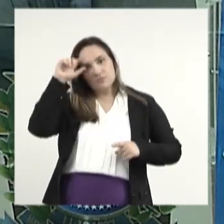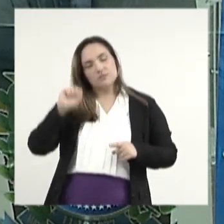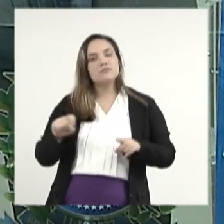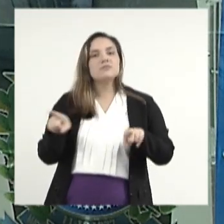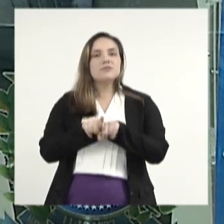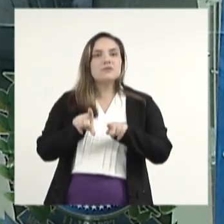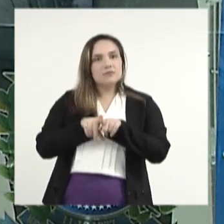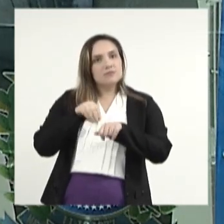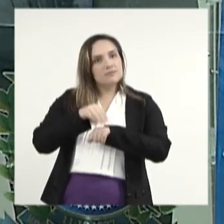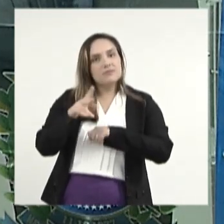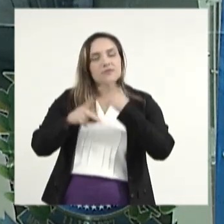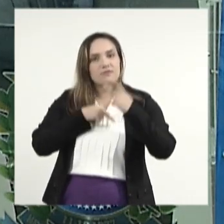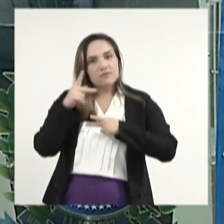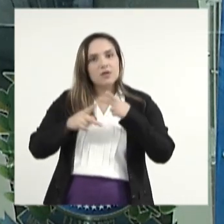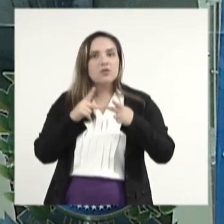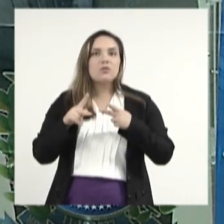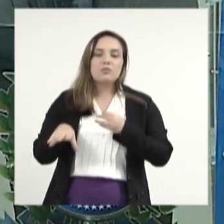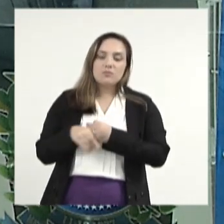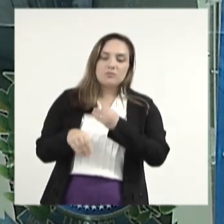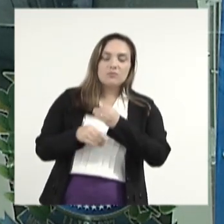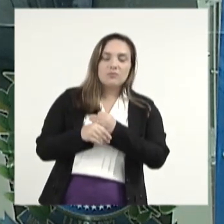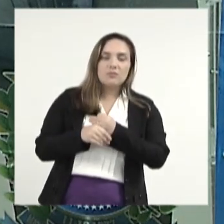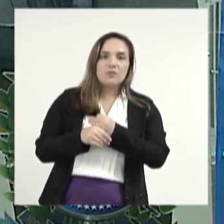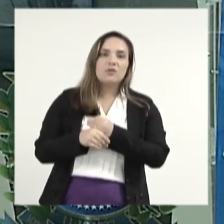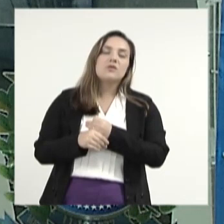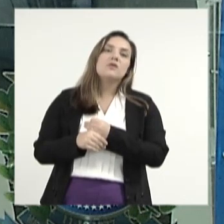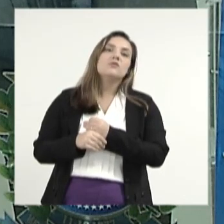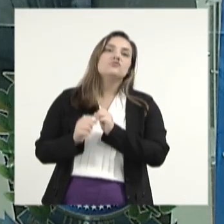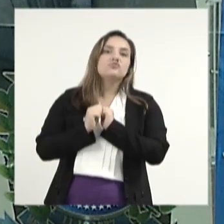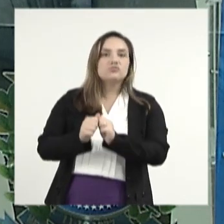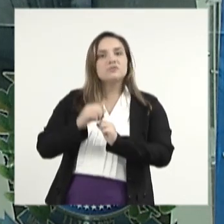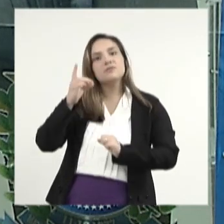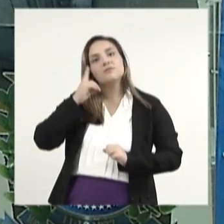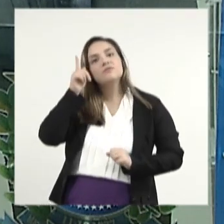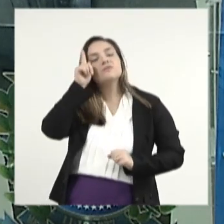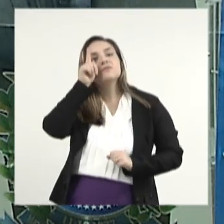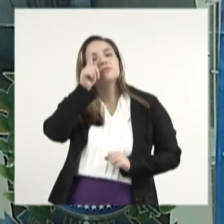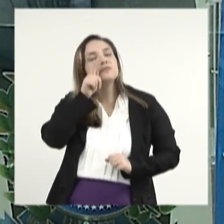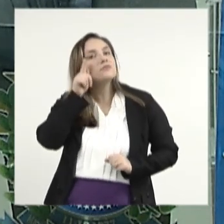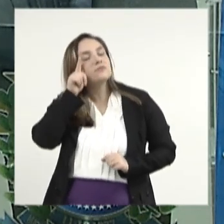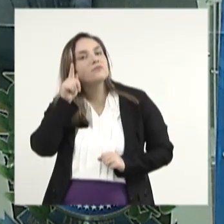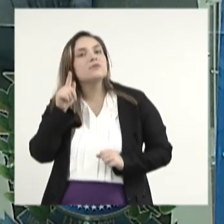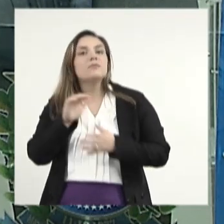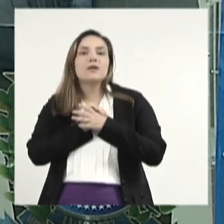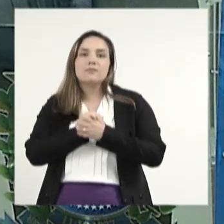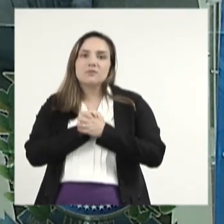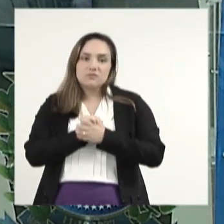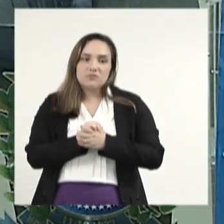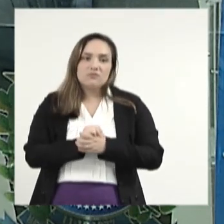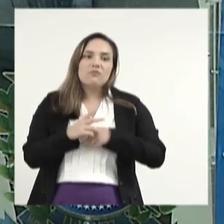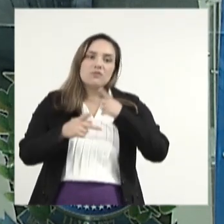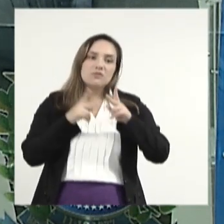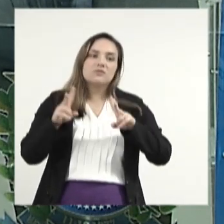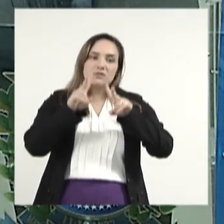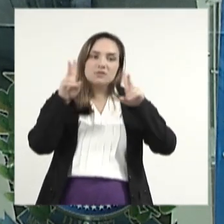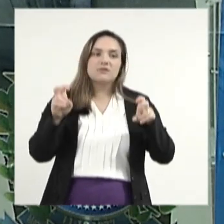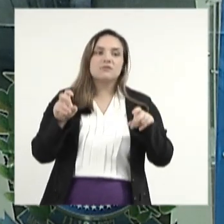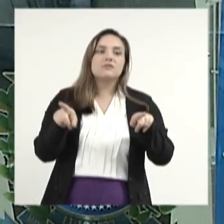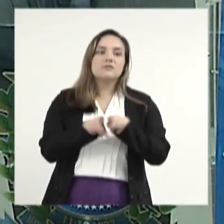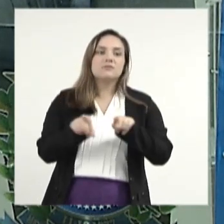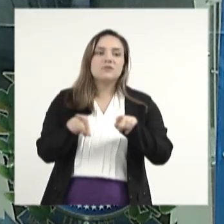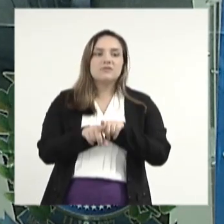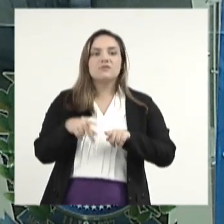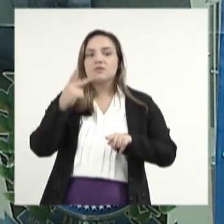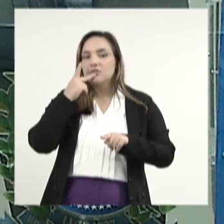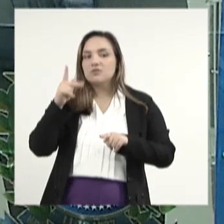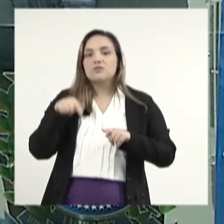repercutiu, comentou aí numa parte a fala da deputada Gleice Jane, a parabenizou por ter trazido esse tema para o debate e disse